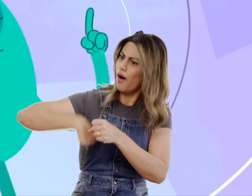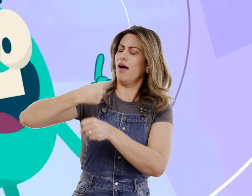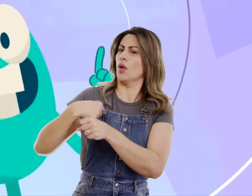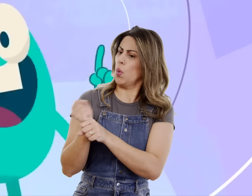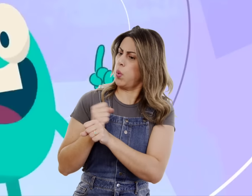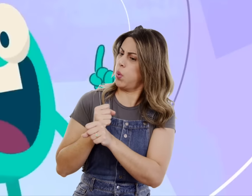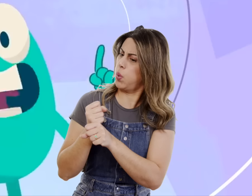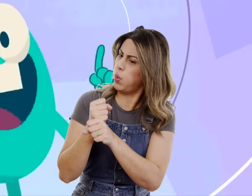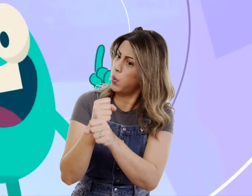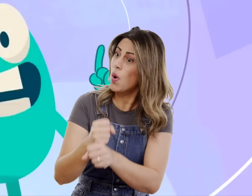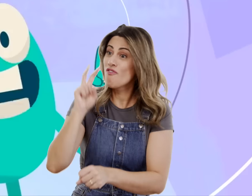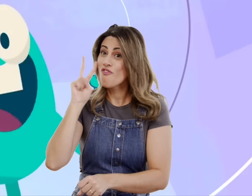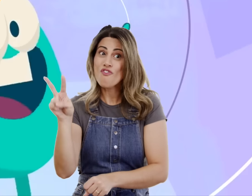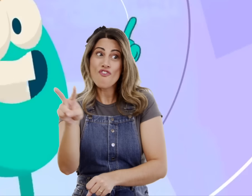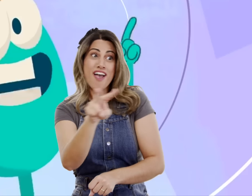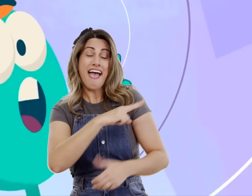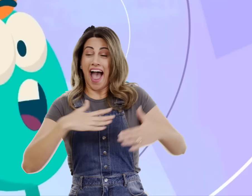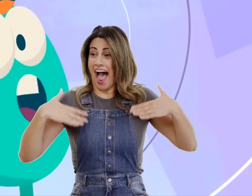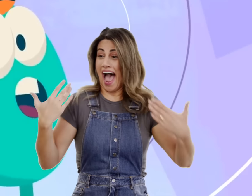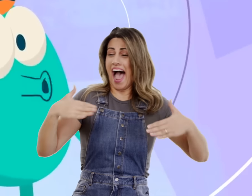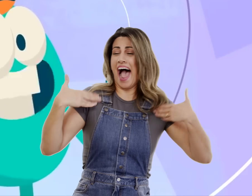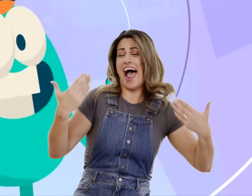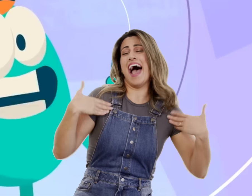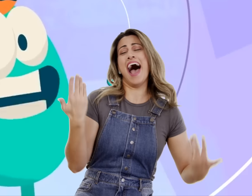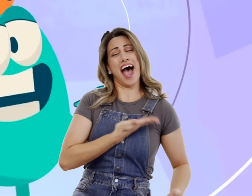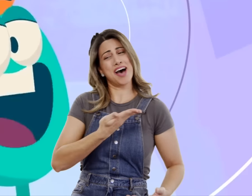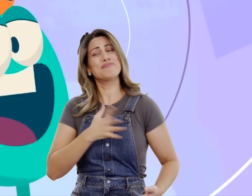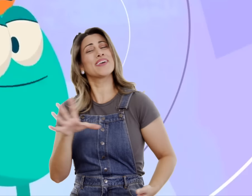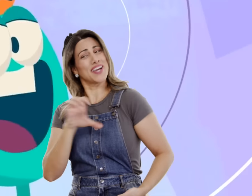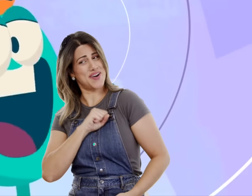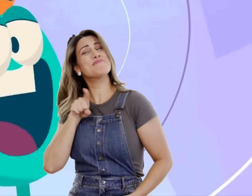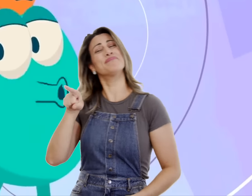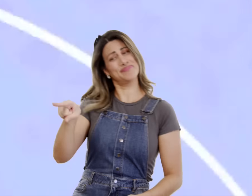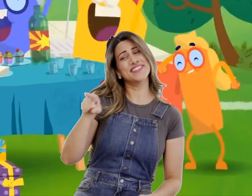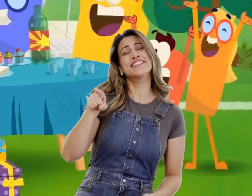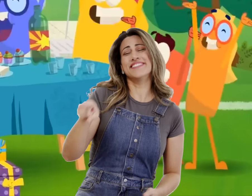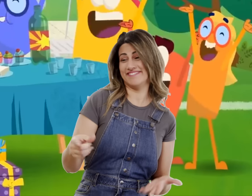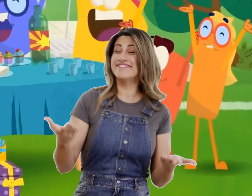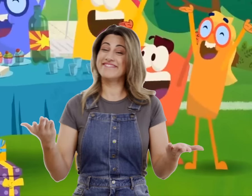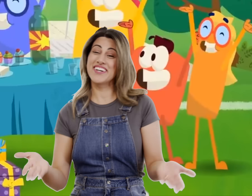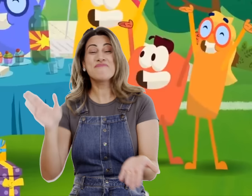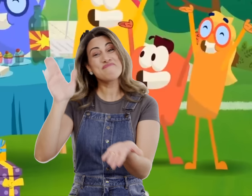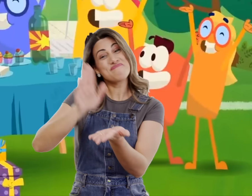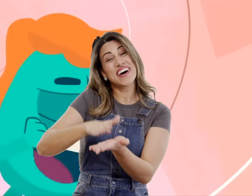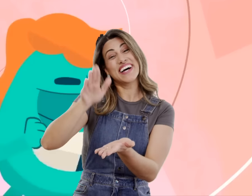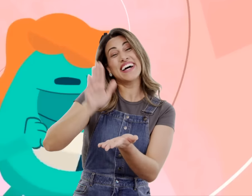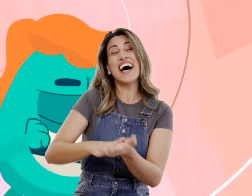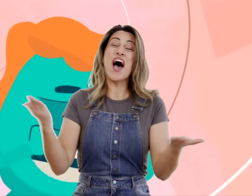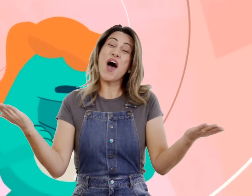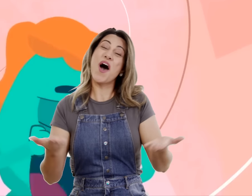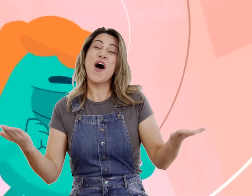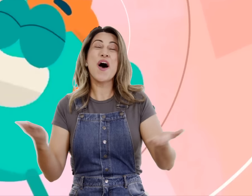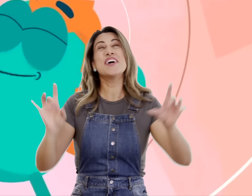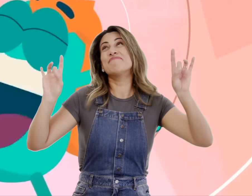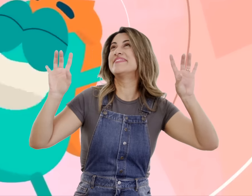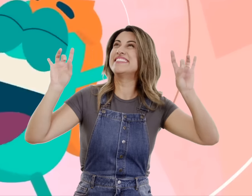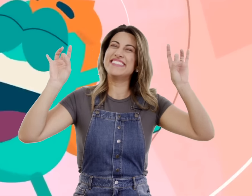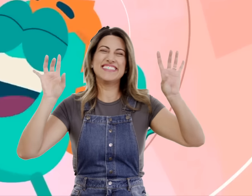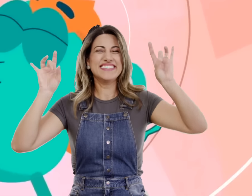passou. Perceba a alegria de todos que te amam. Parabéns, esse dia é